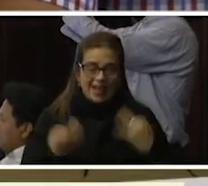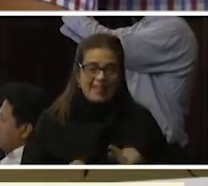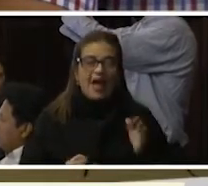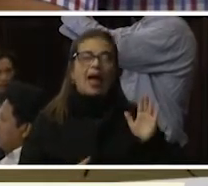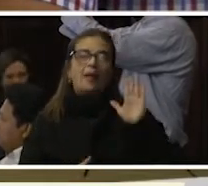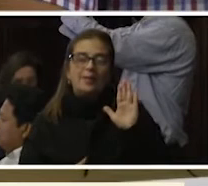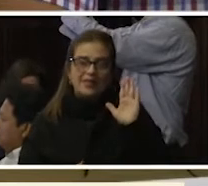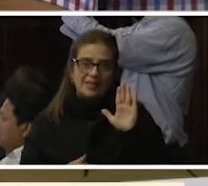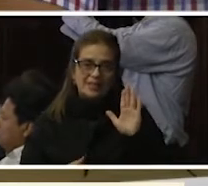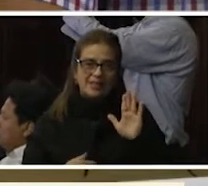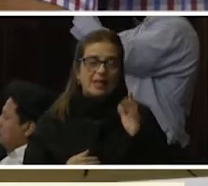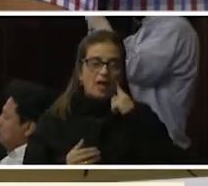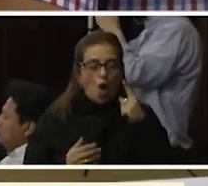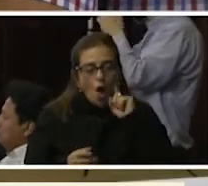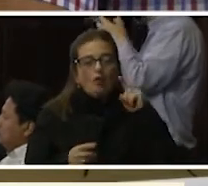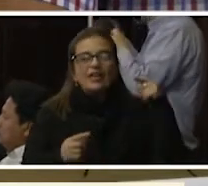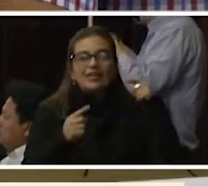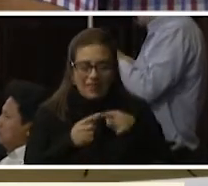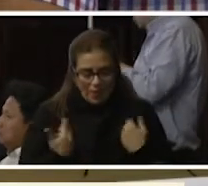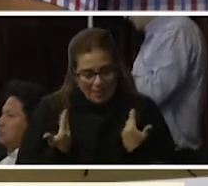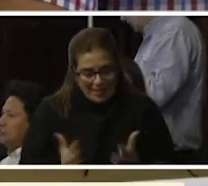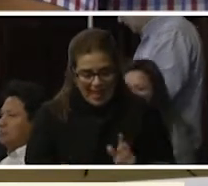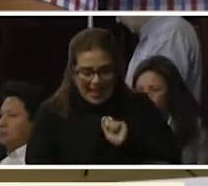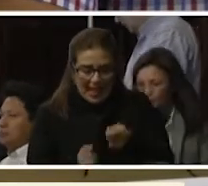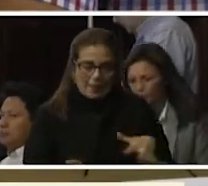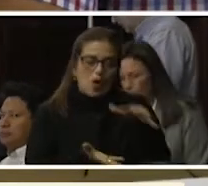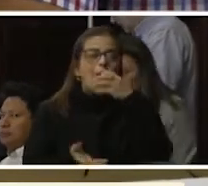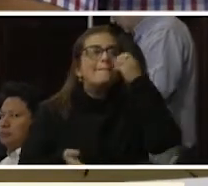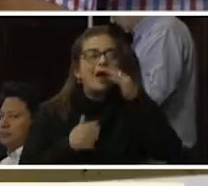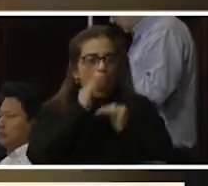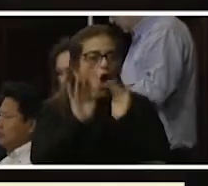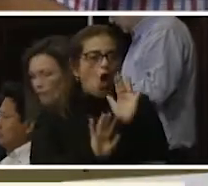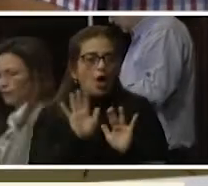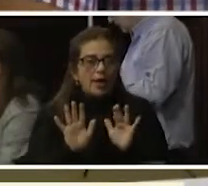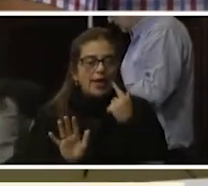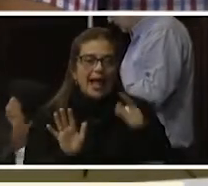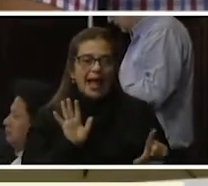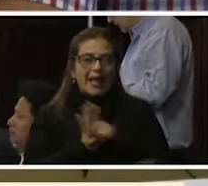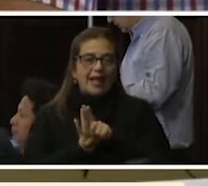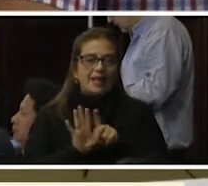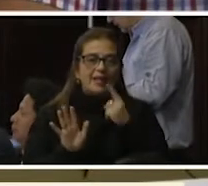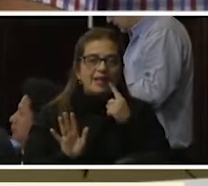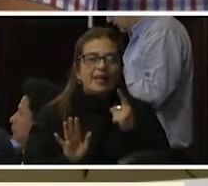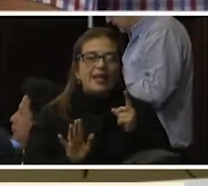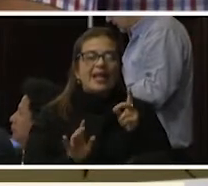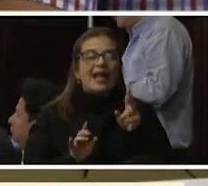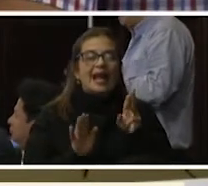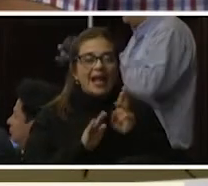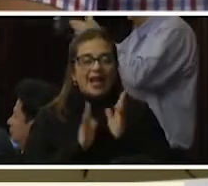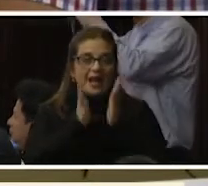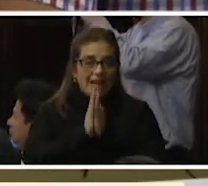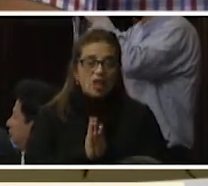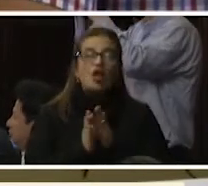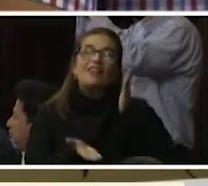mineração, empreendimentos de infraestrutura ilícitos, além de proselismos religiosos, são ameaças reais